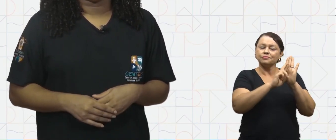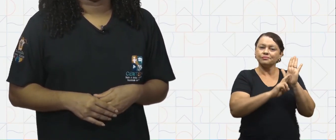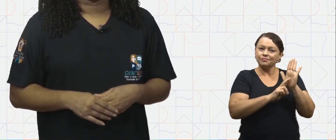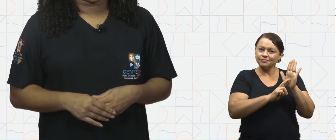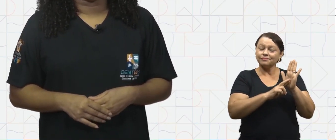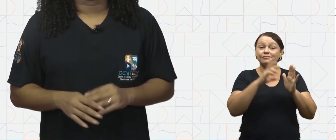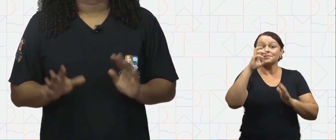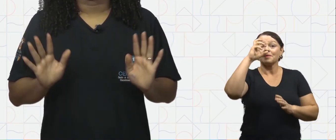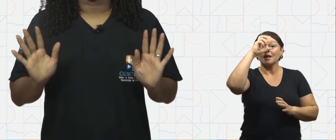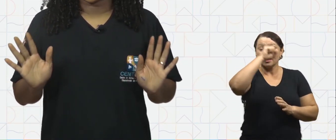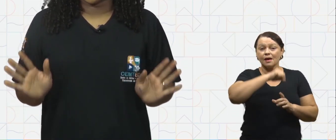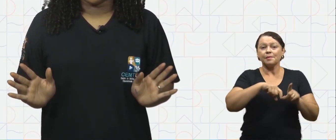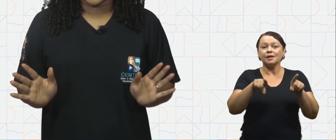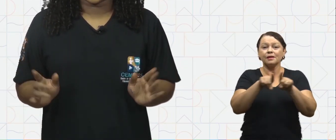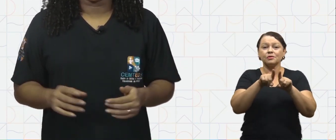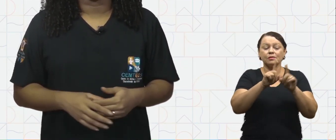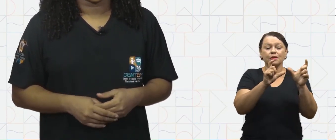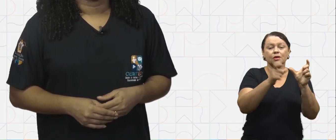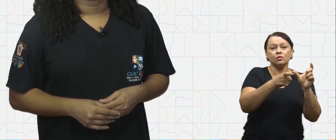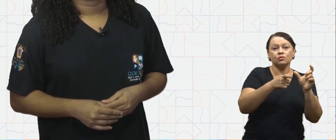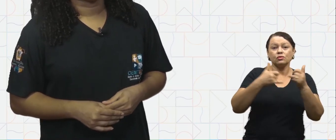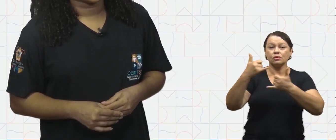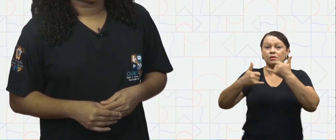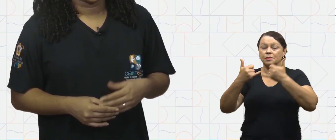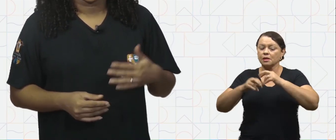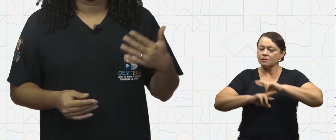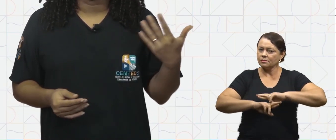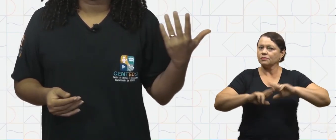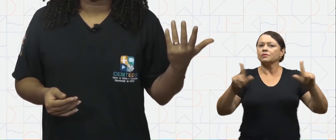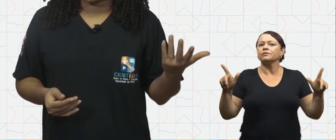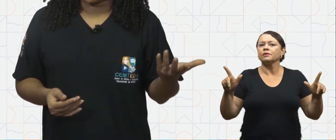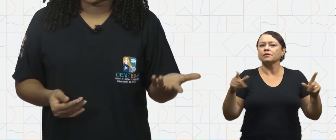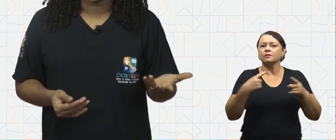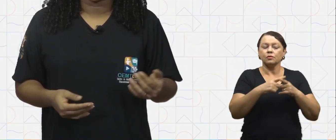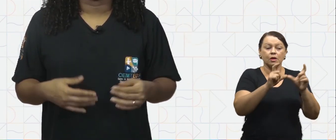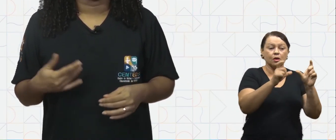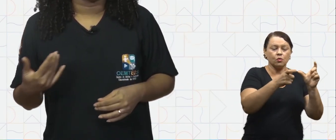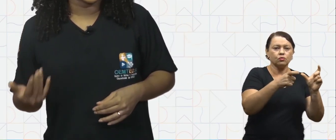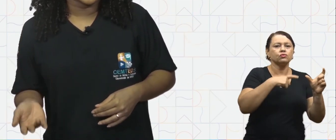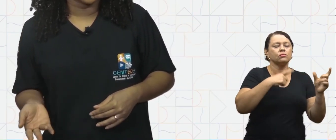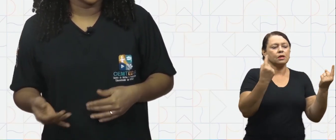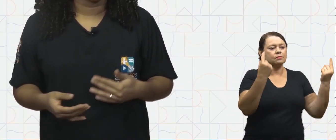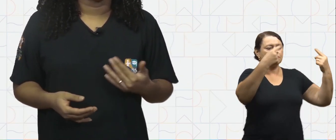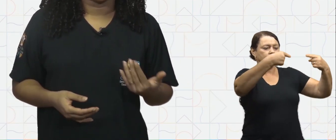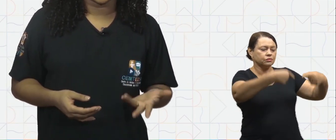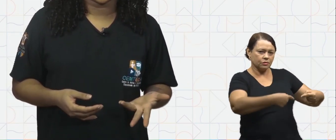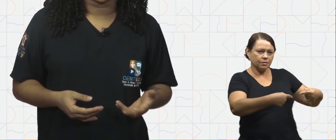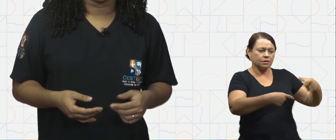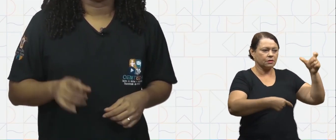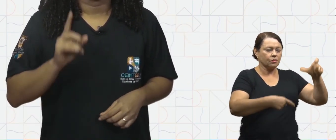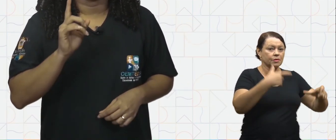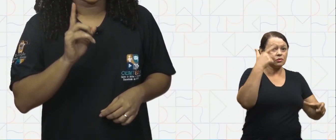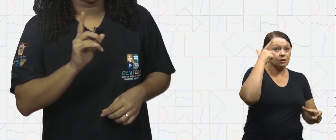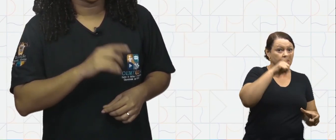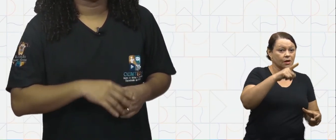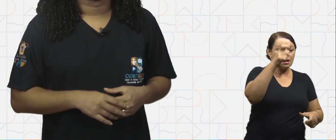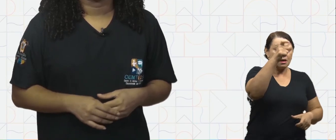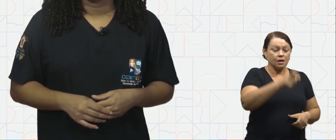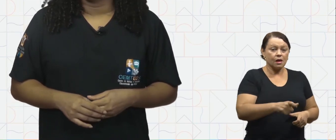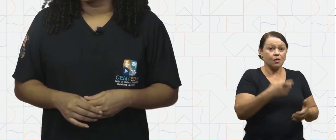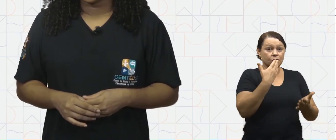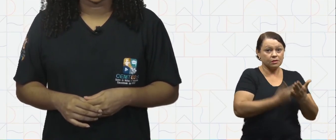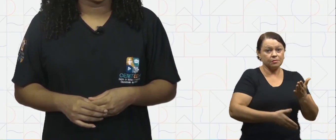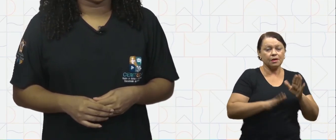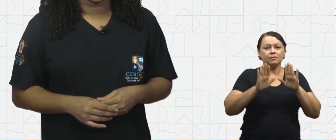que o jogo e a brincadeira são coisas diferentes, pois o jogo é quando existe uma competição, um vencedor e um perdedor. E na